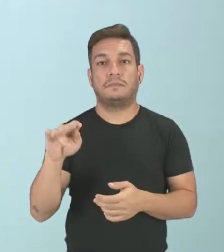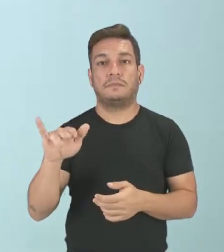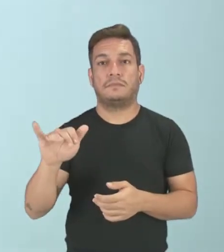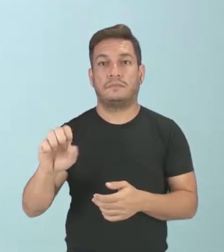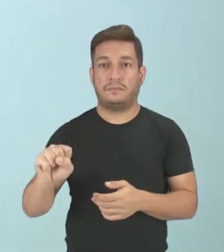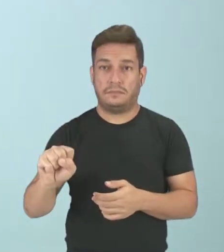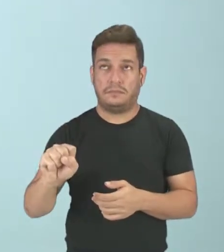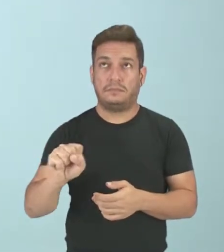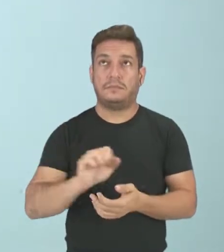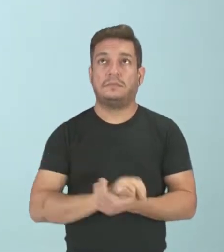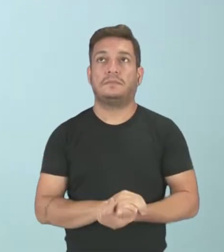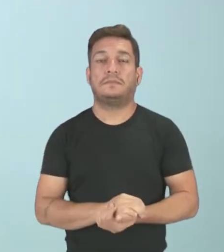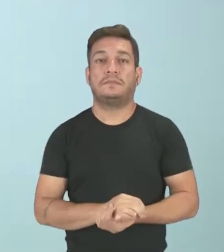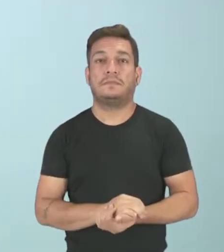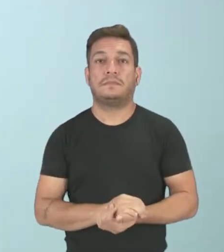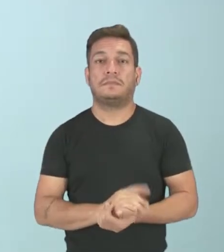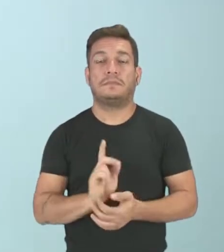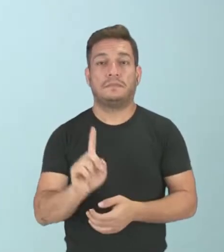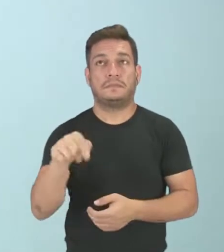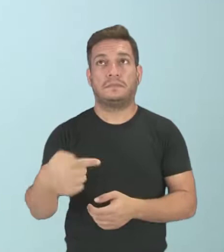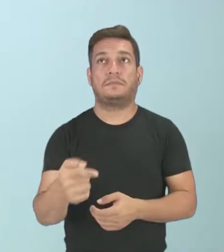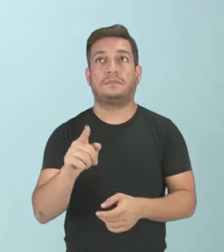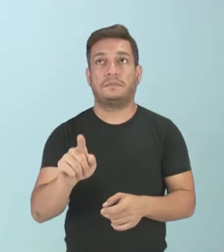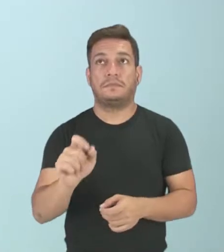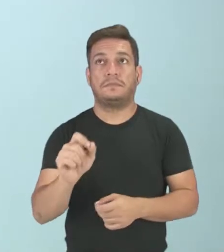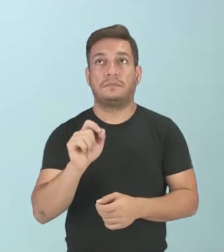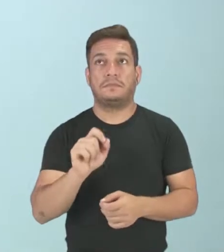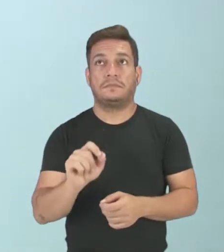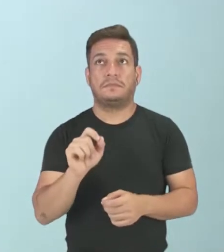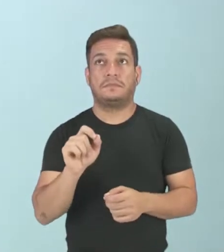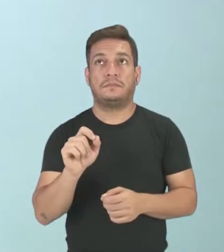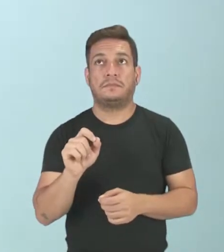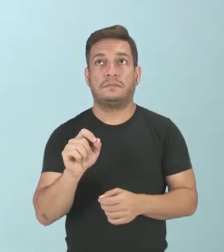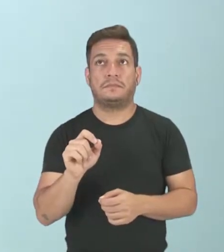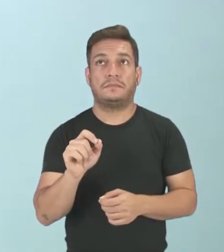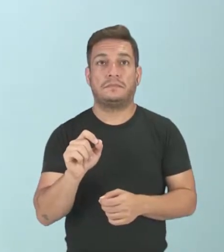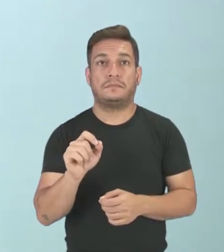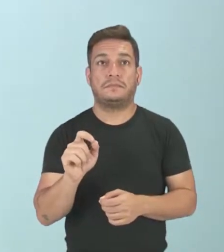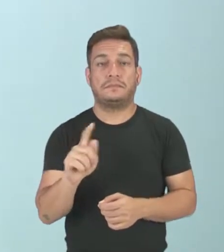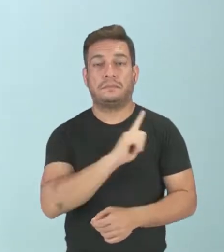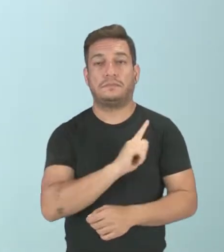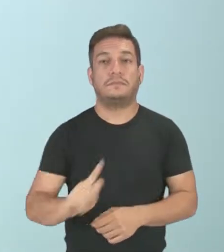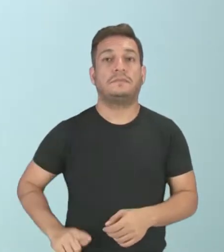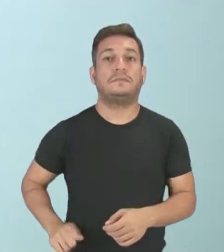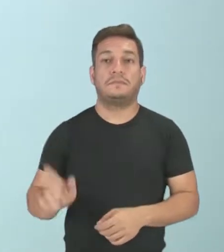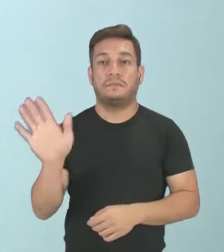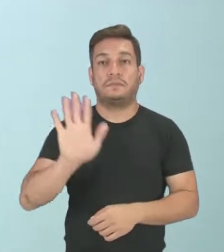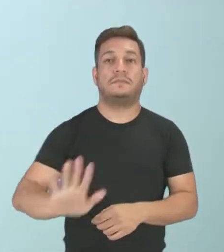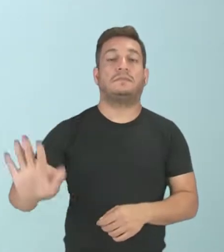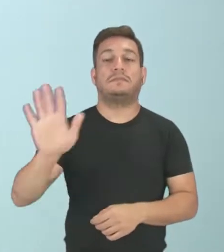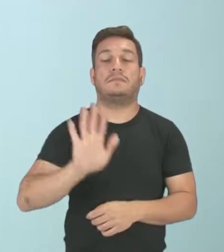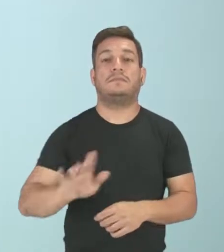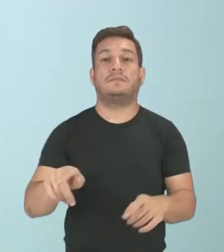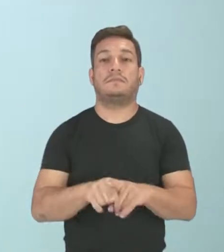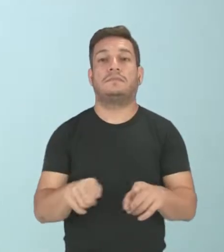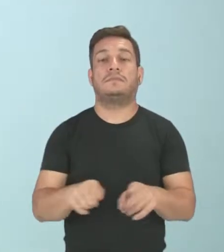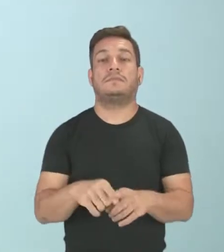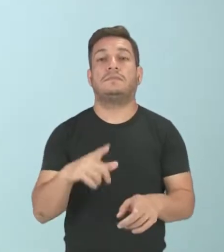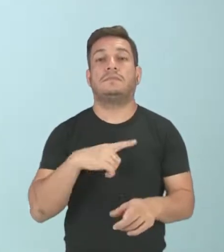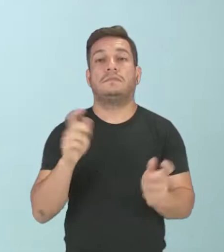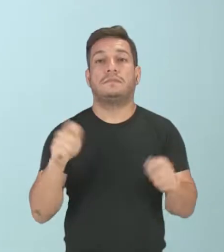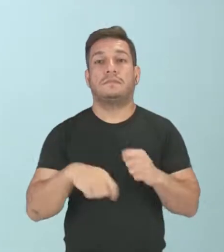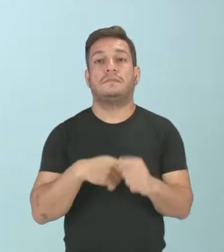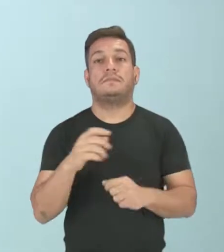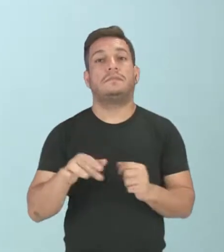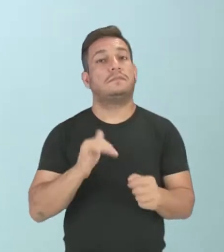hereditárias. E após essa questão do governo geral, dentro disso a gente vai poder